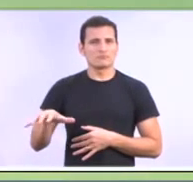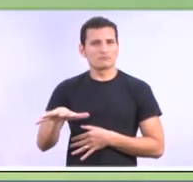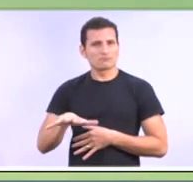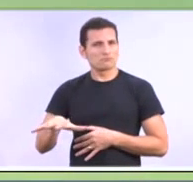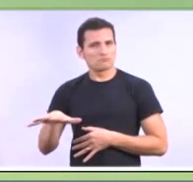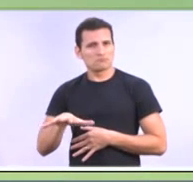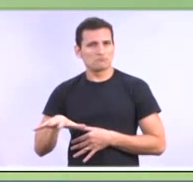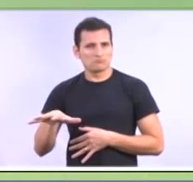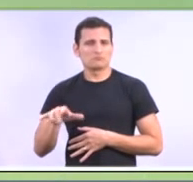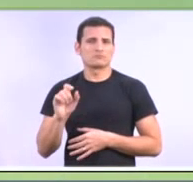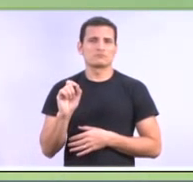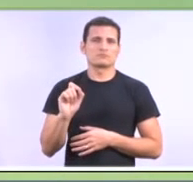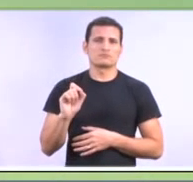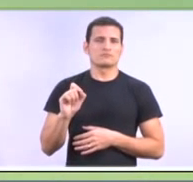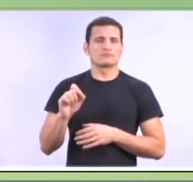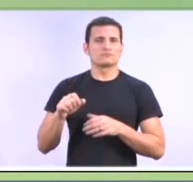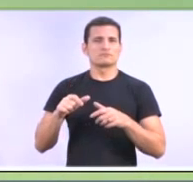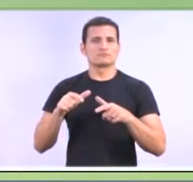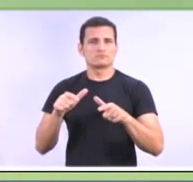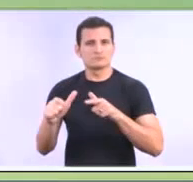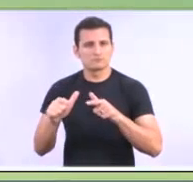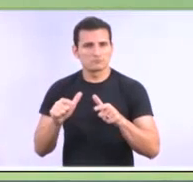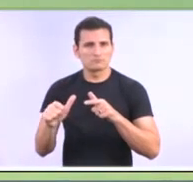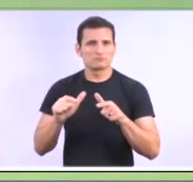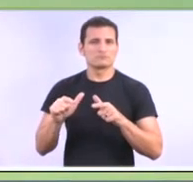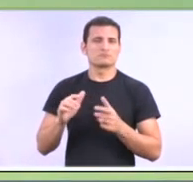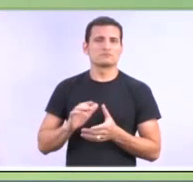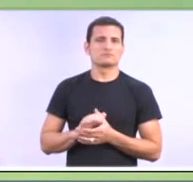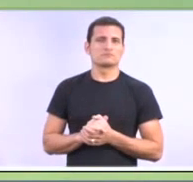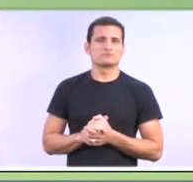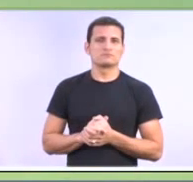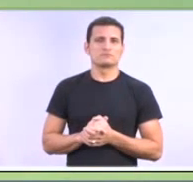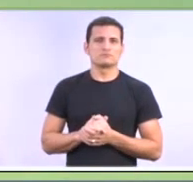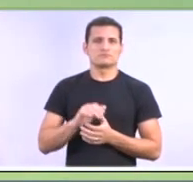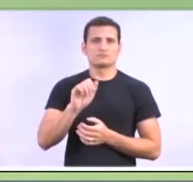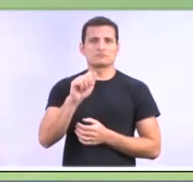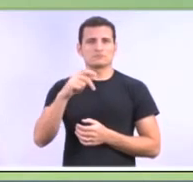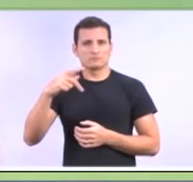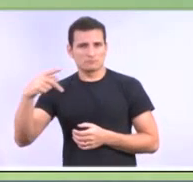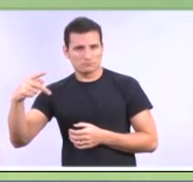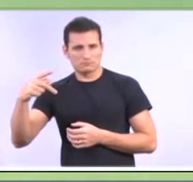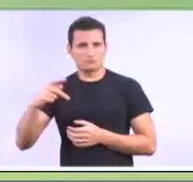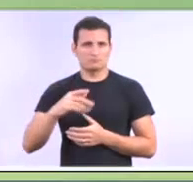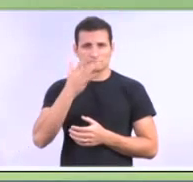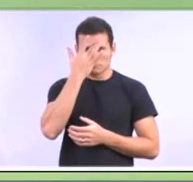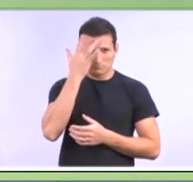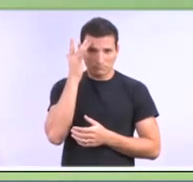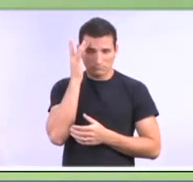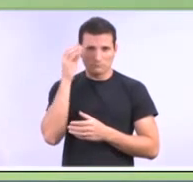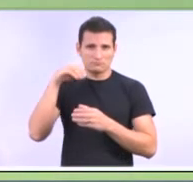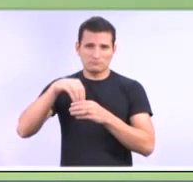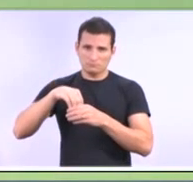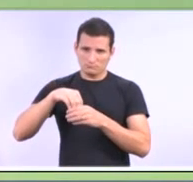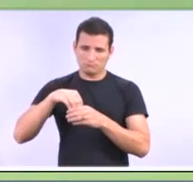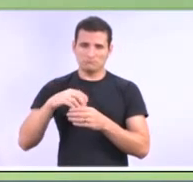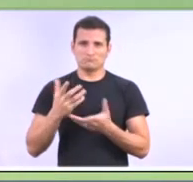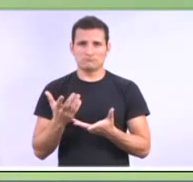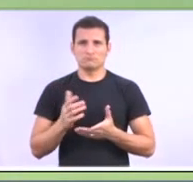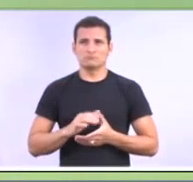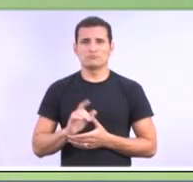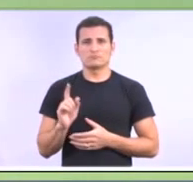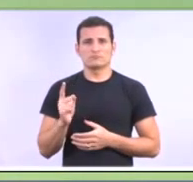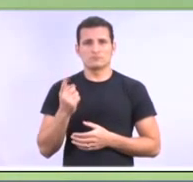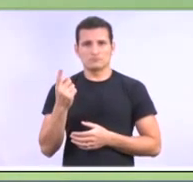fornecendo serviços e aplicações a pessoas dentro de uma estrutura organizacional comum, tal como um único